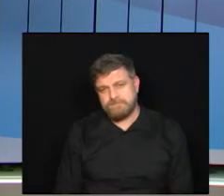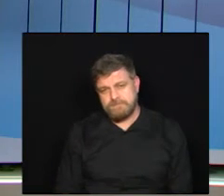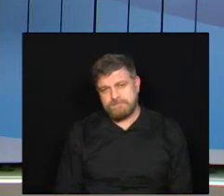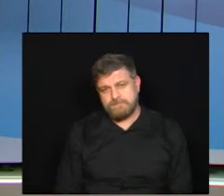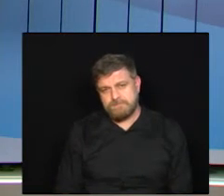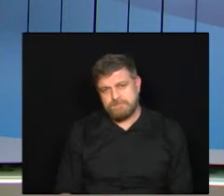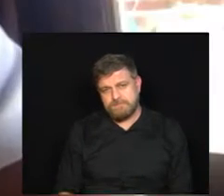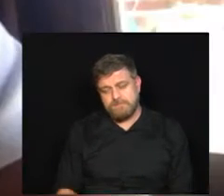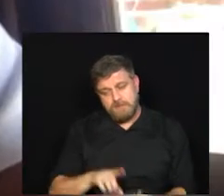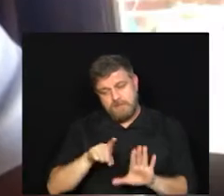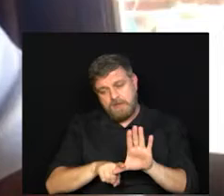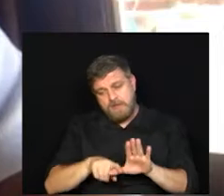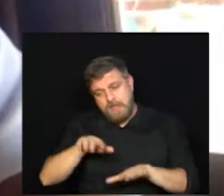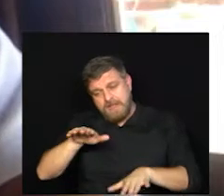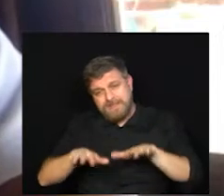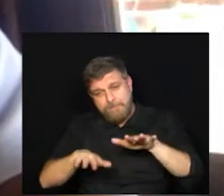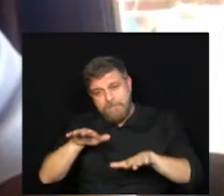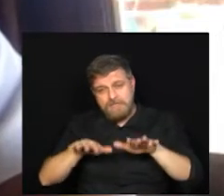Depende muito.